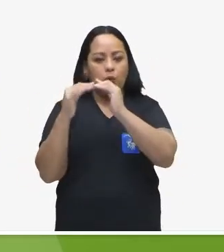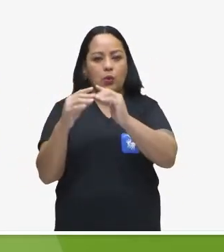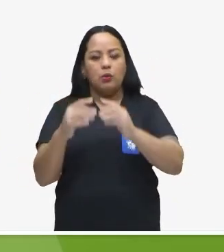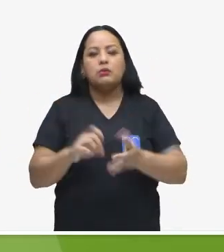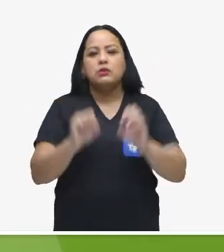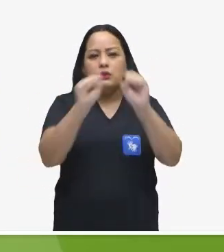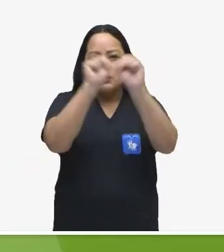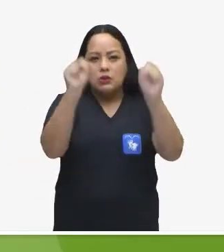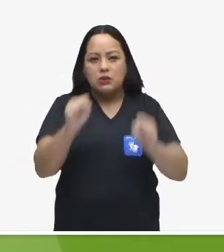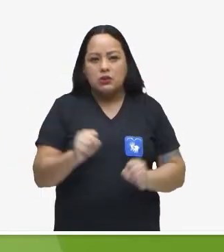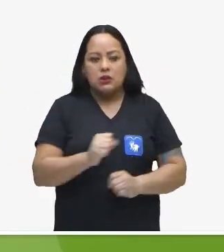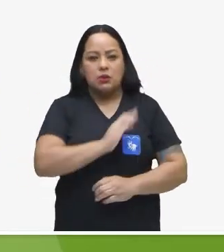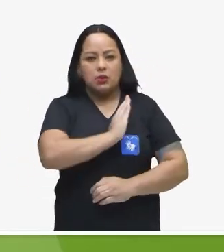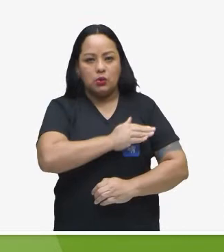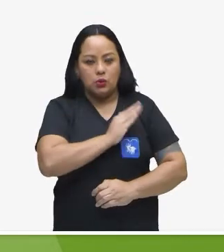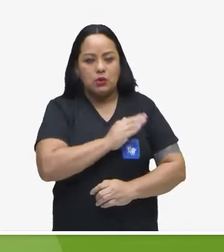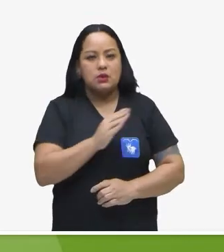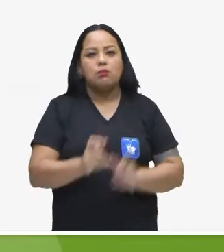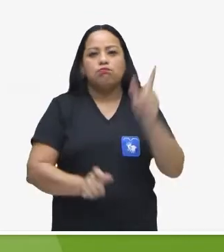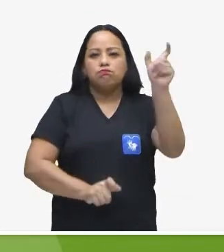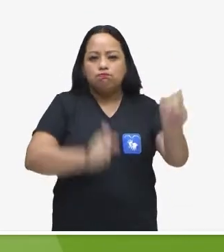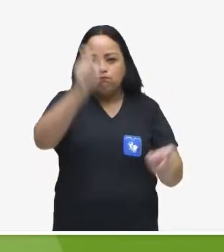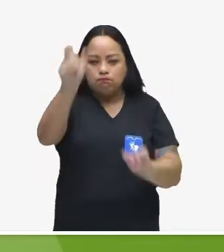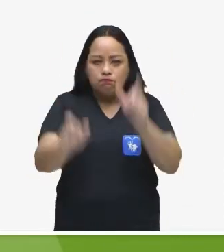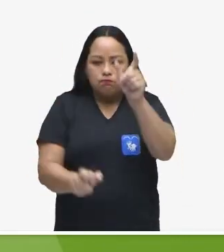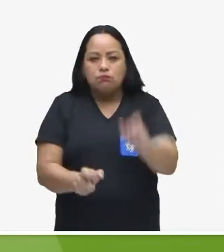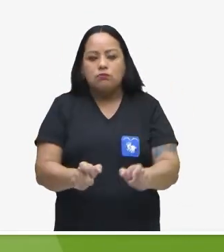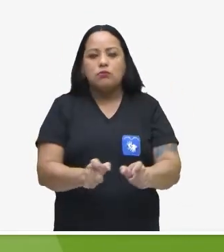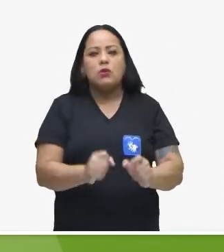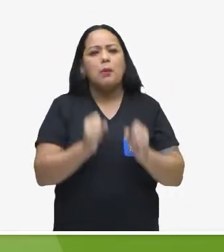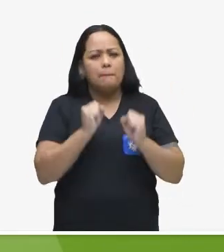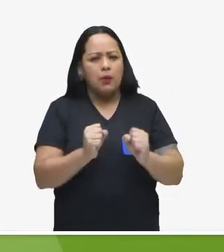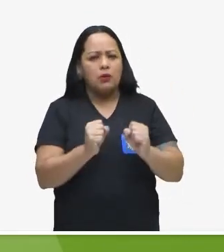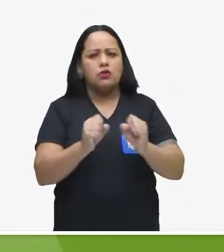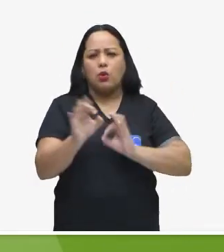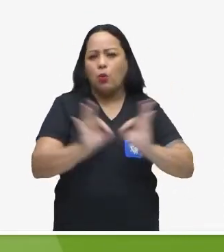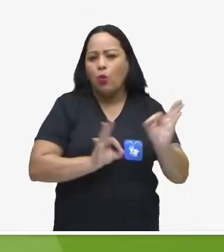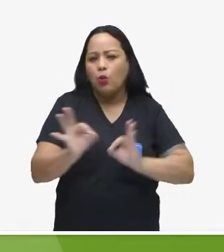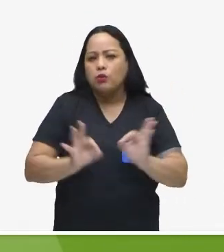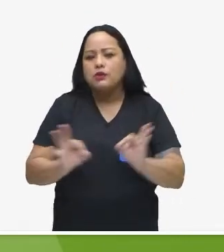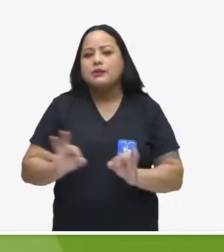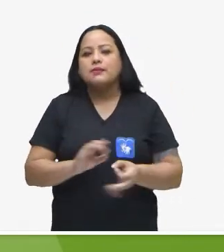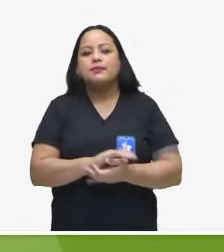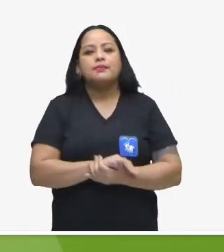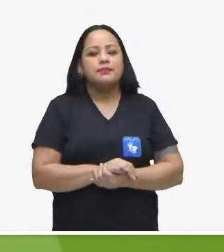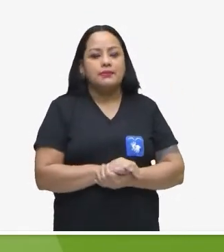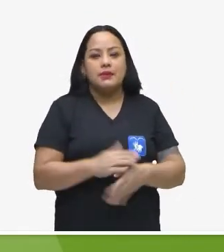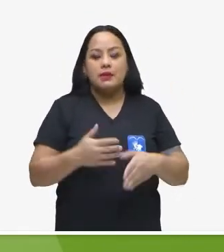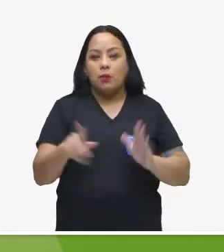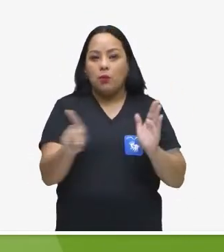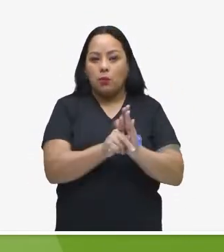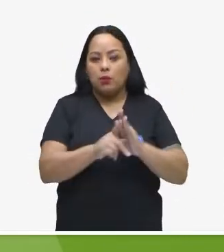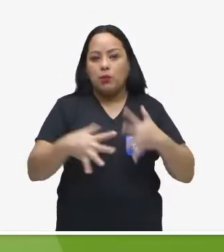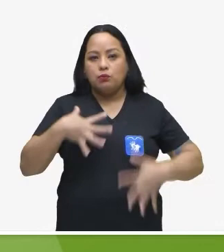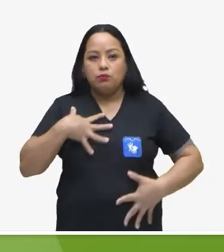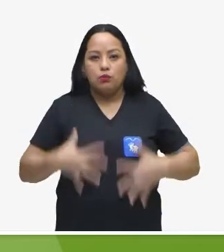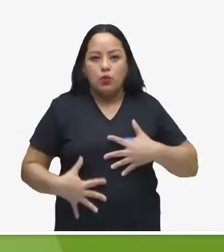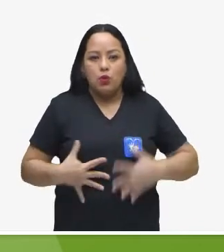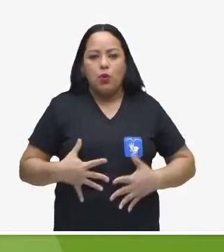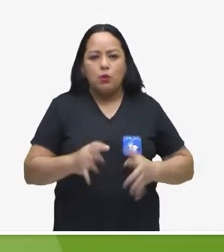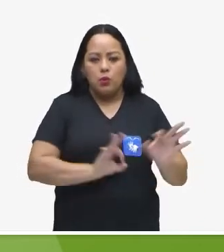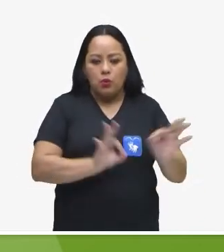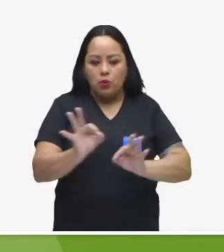Então, os seres vivos têm essa capacidade de organizar, de se organizar. Então, o próprio corpo se organiza ali com as